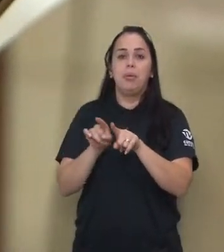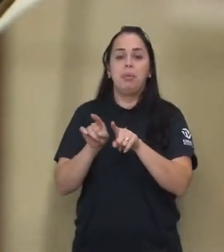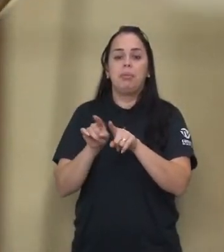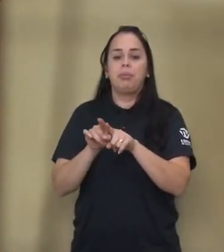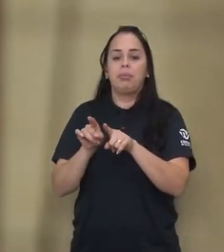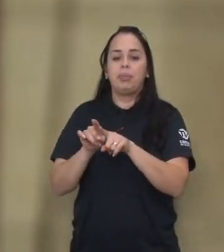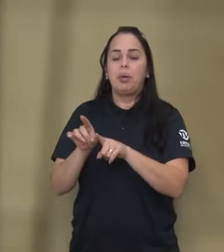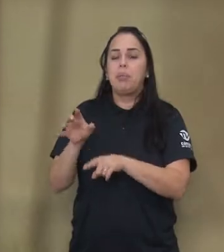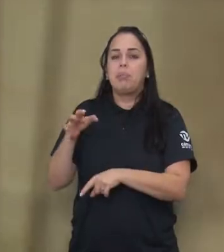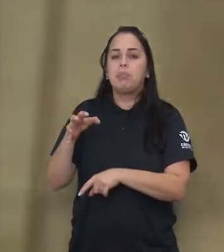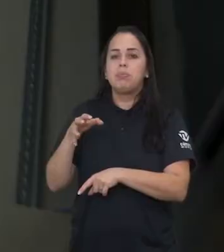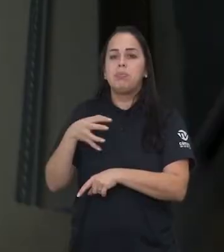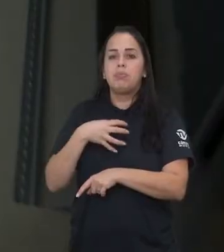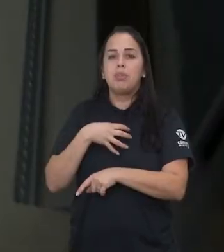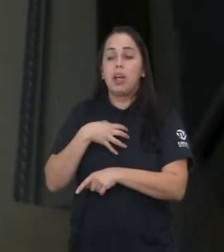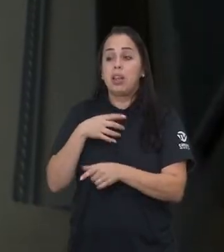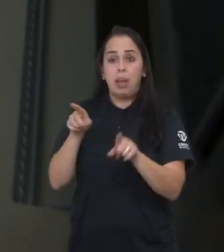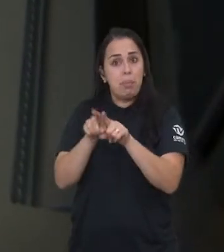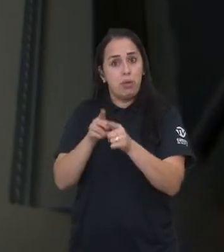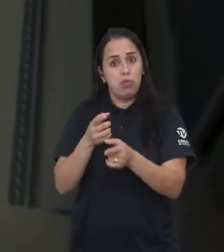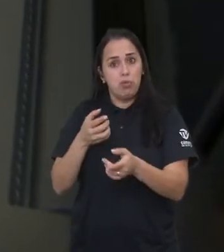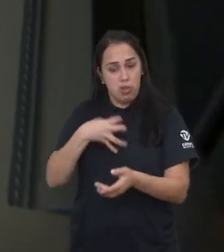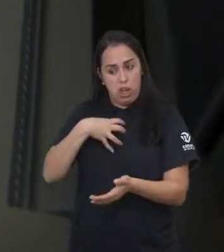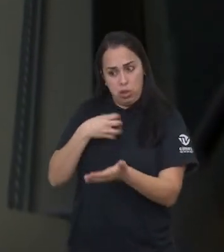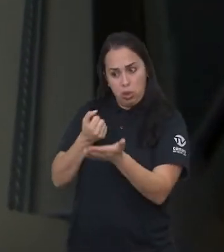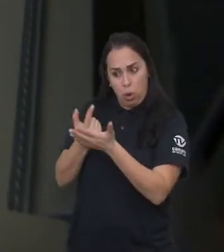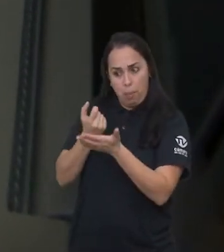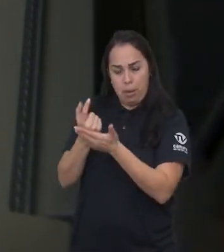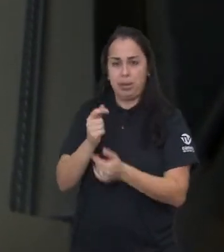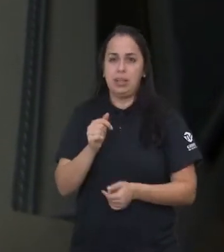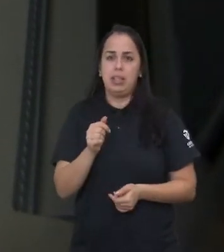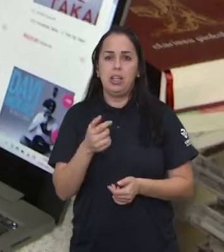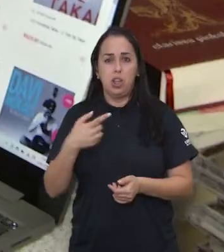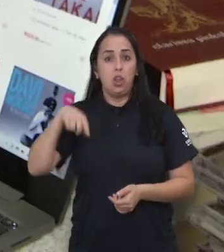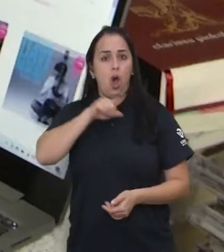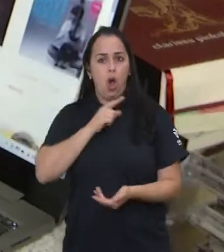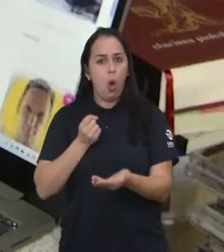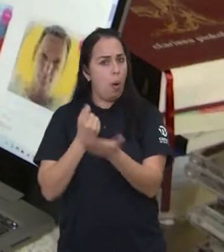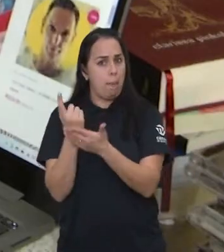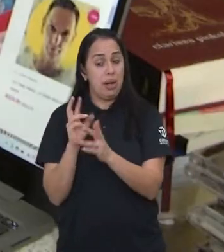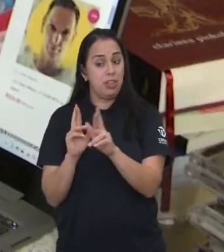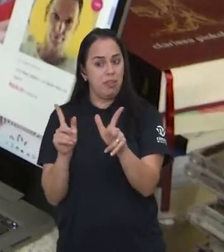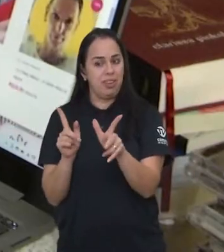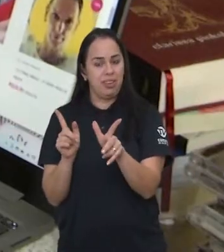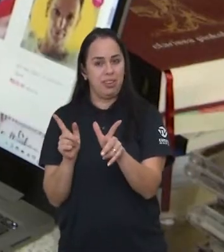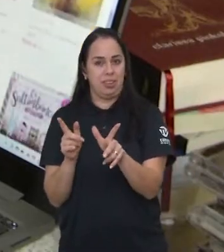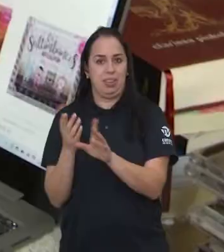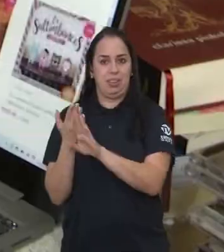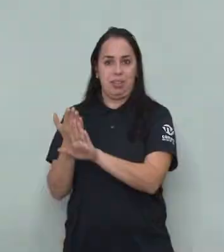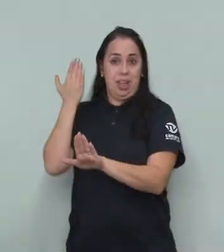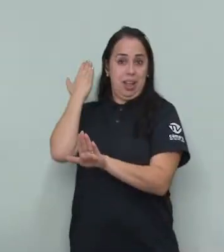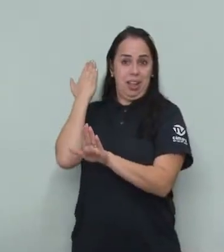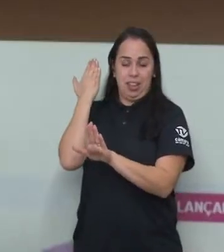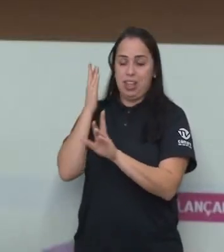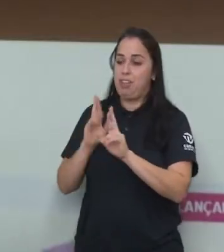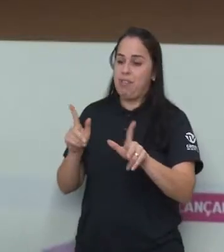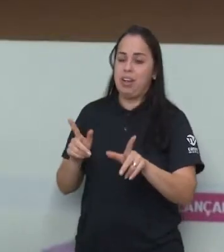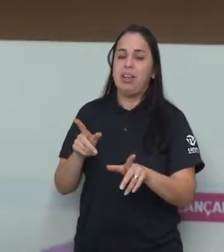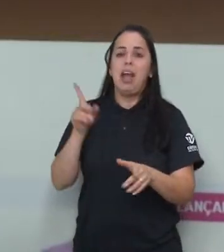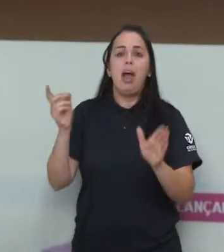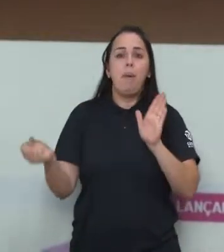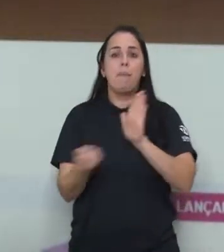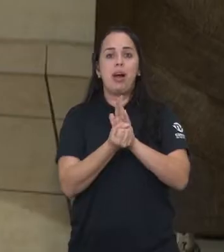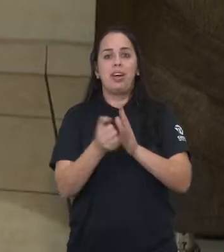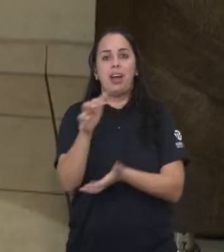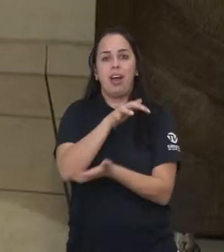negócio né muda Até a forma de comprar né gente tá comprando diferente hoje em dia isso marca a uma Revolução